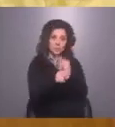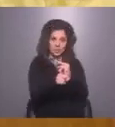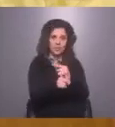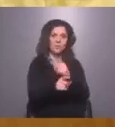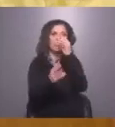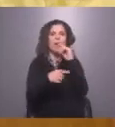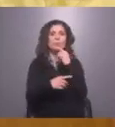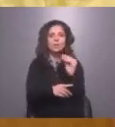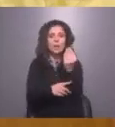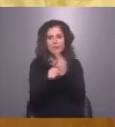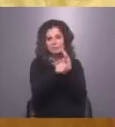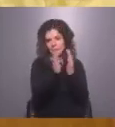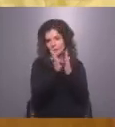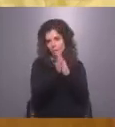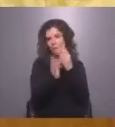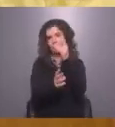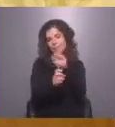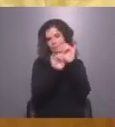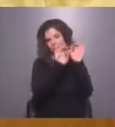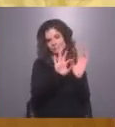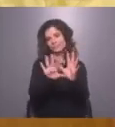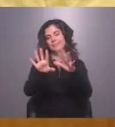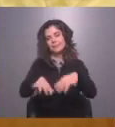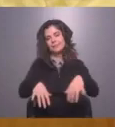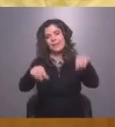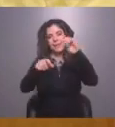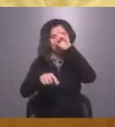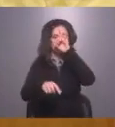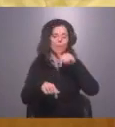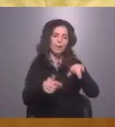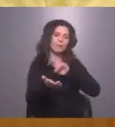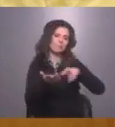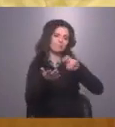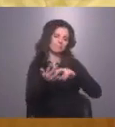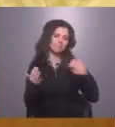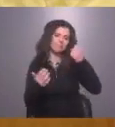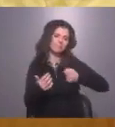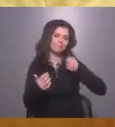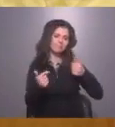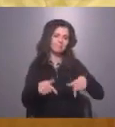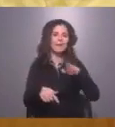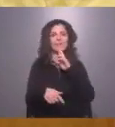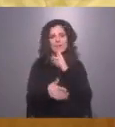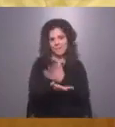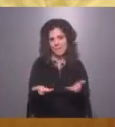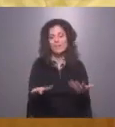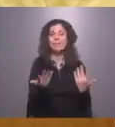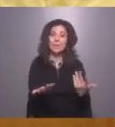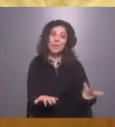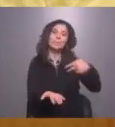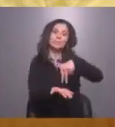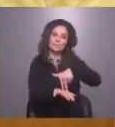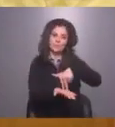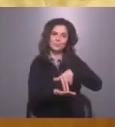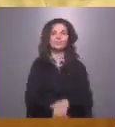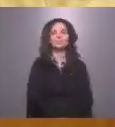objetos religiosos que temos connosco e levamos como memória da peregrinação à Cova da Iria. Coloquemo-nos de pé.